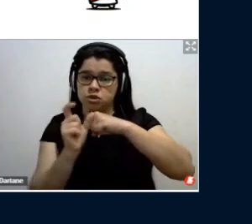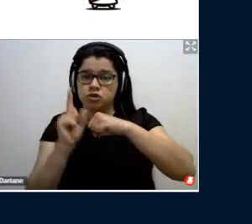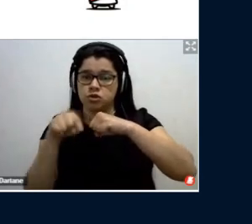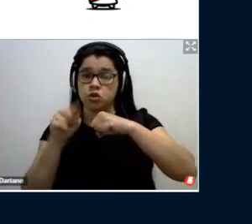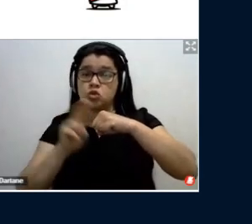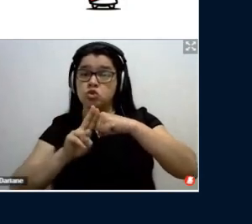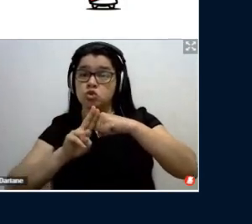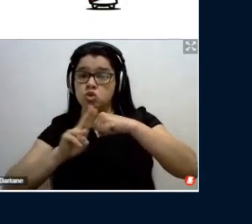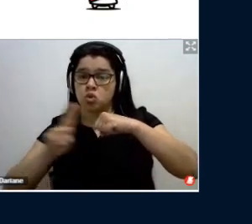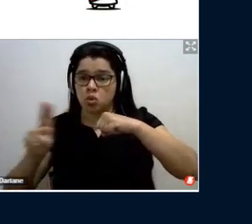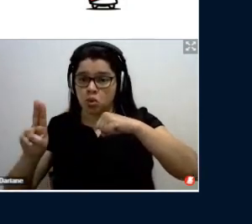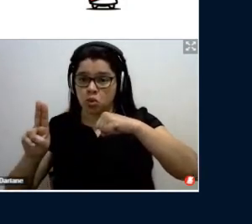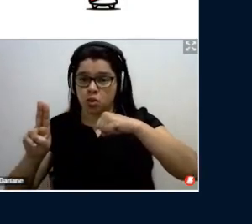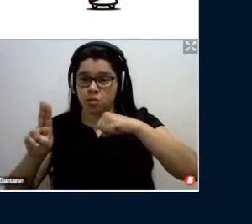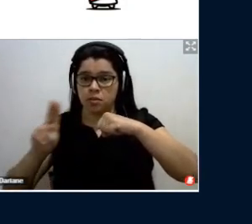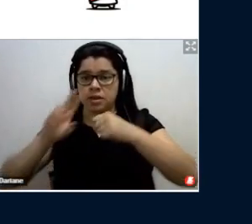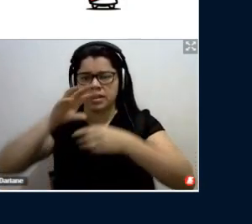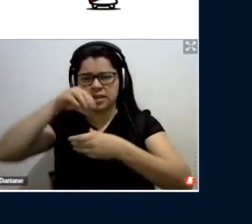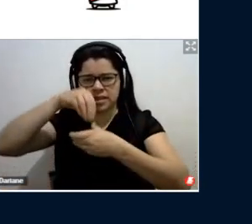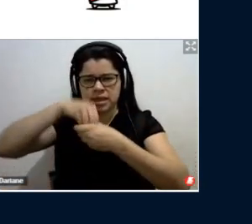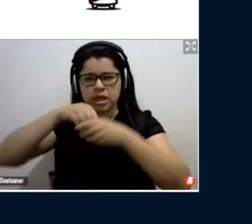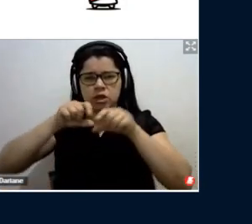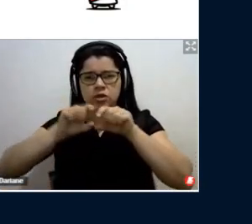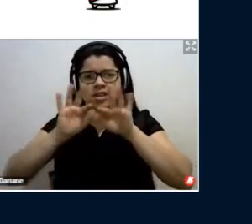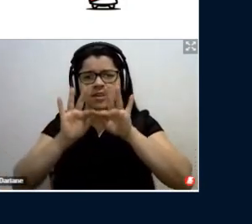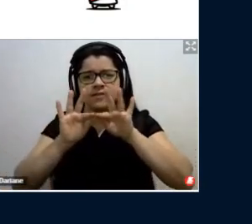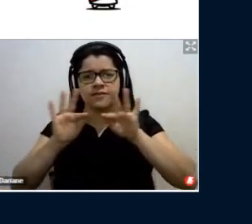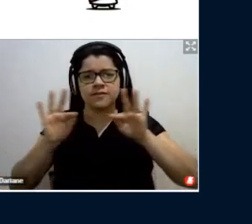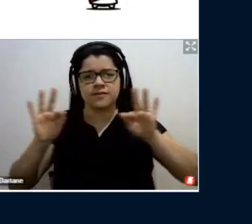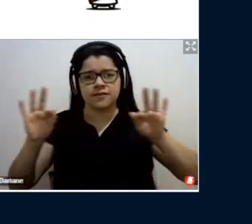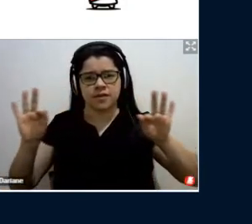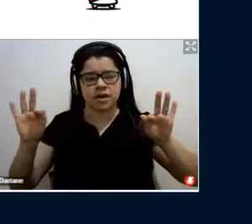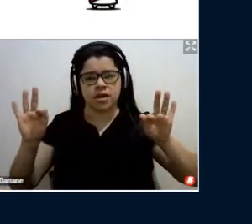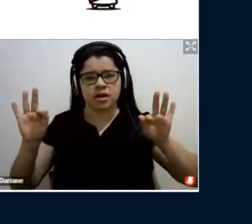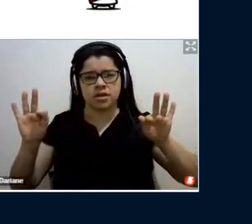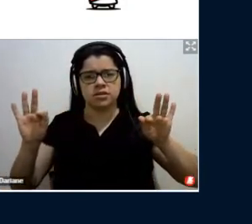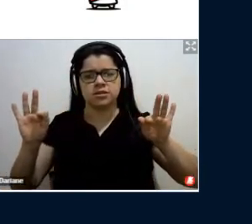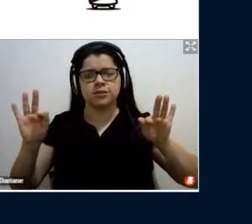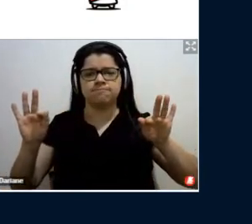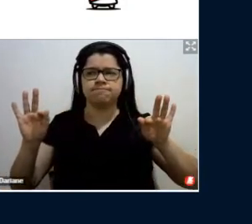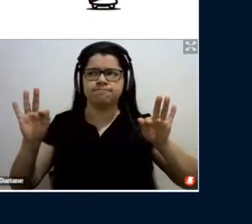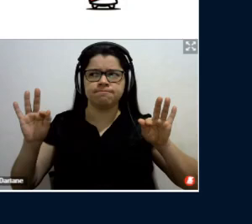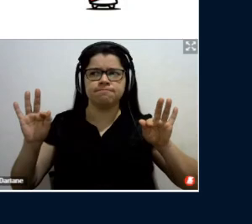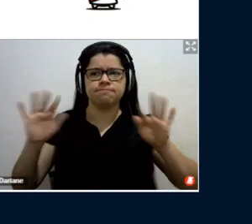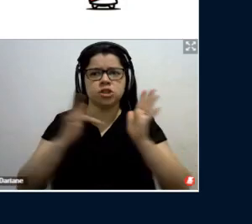dentro dessa frase Jesus chorou, ele vai ser o sujeito.